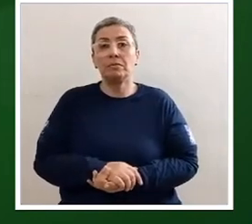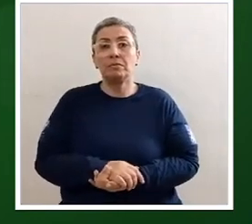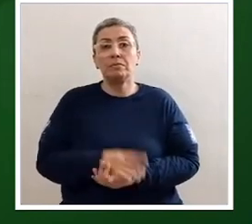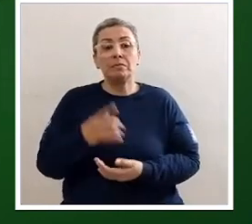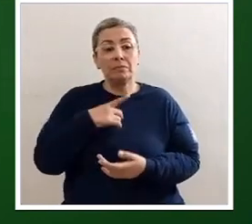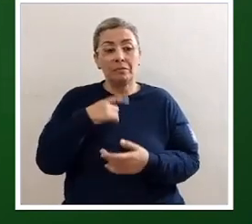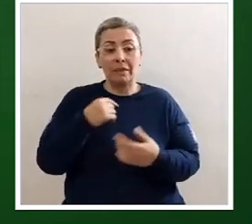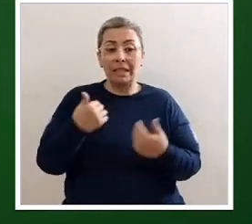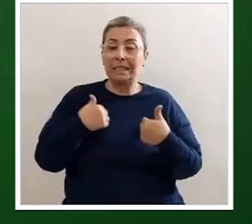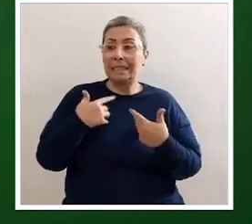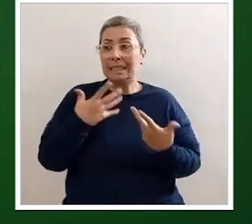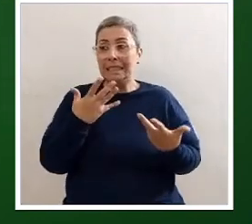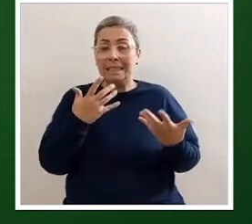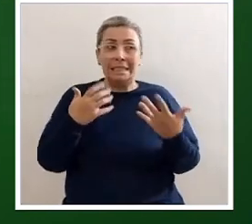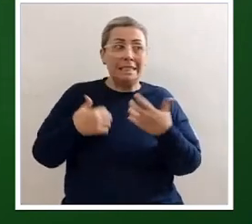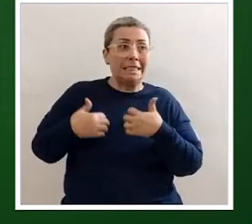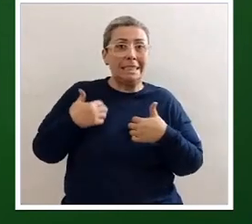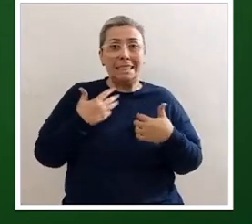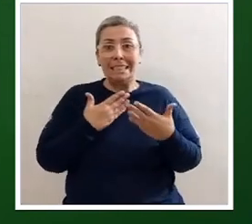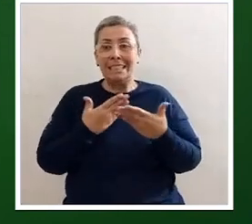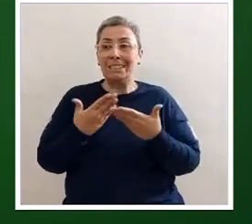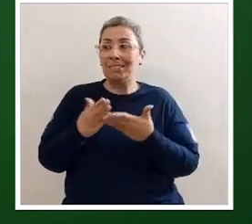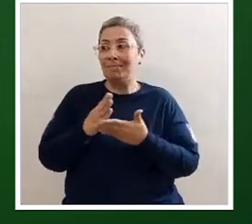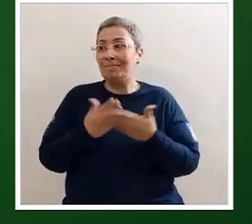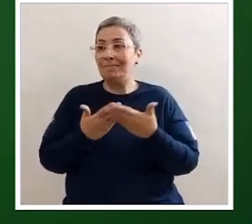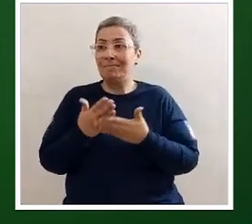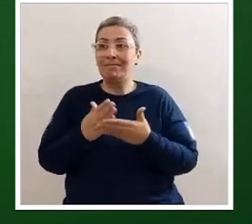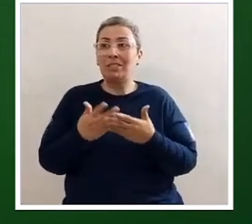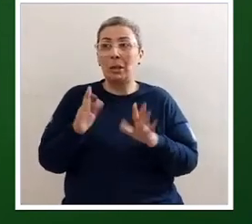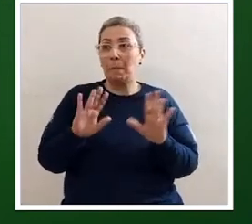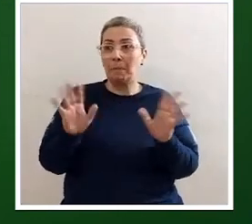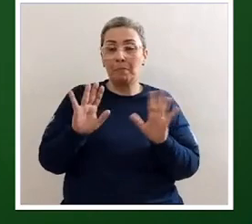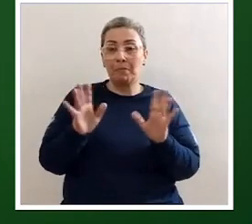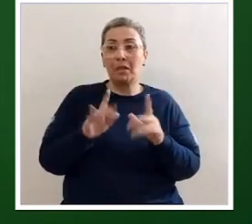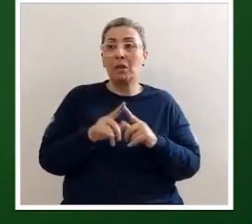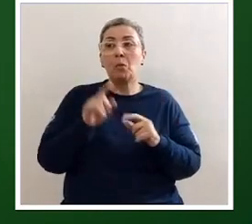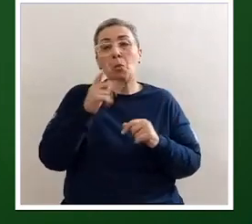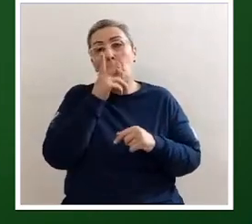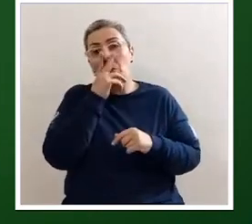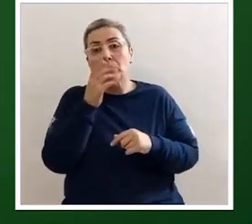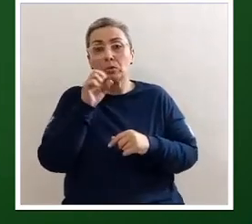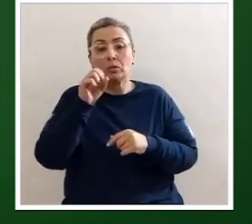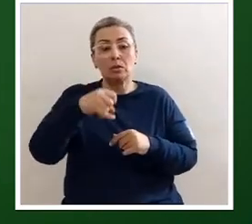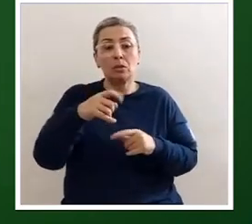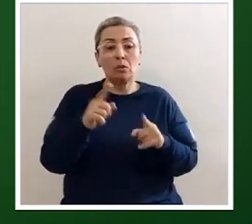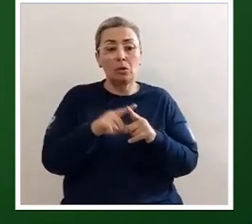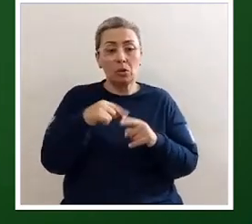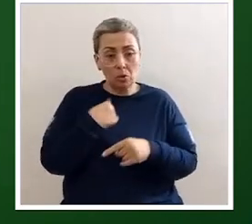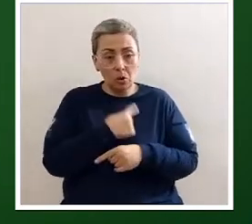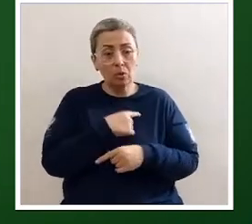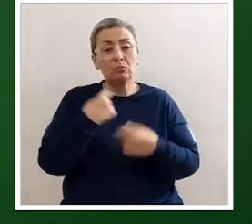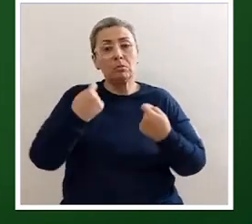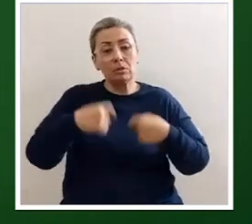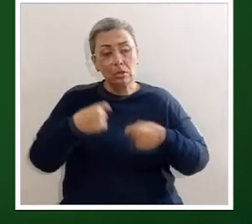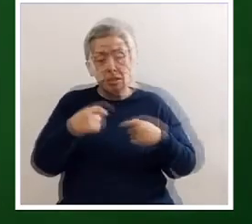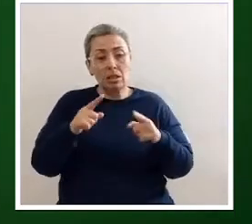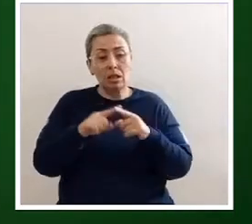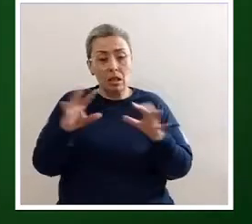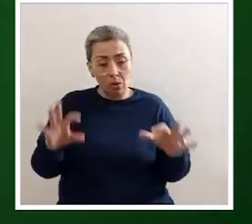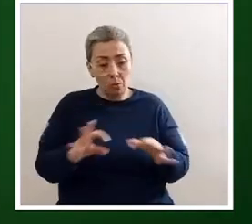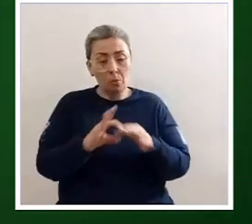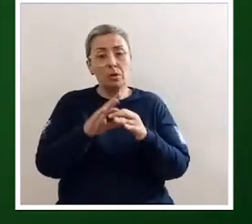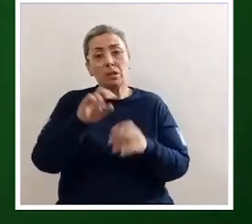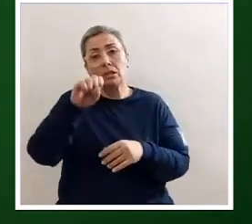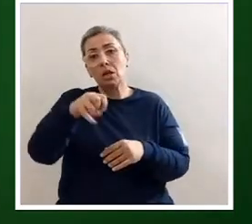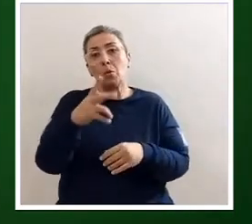você vai me deixando na saia justa hein não eu acho assim acho que nós temos que fazer essa integração